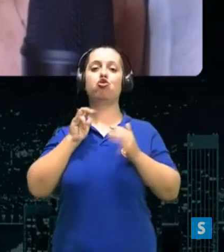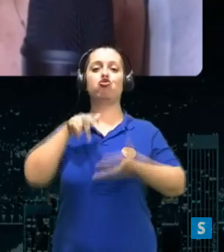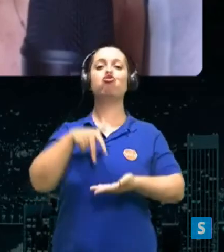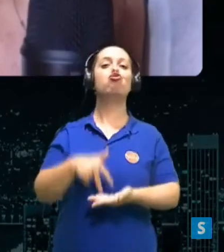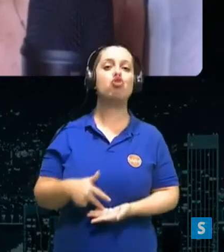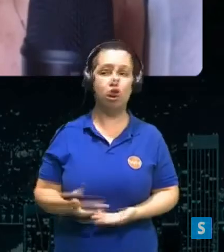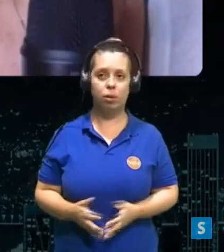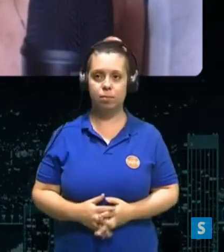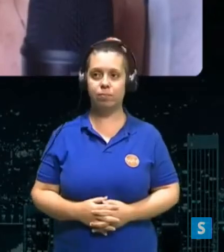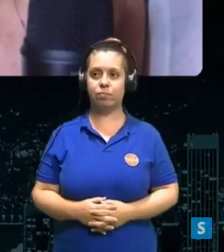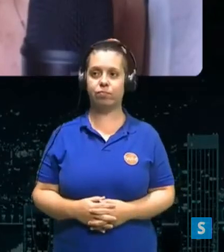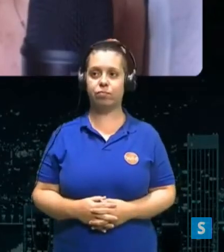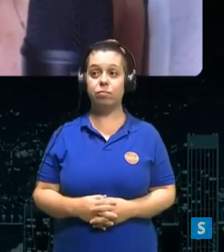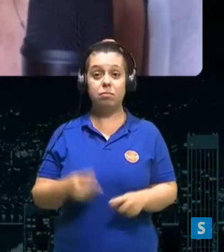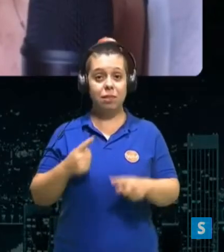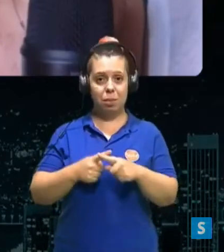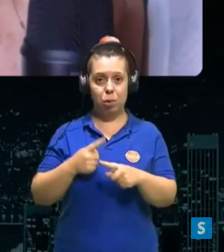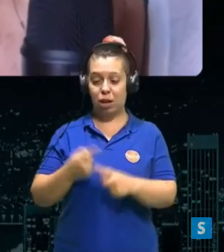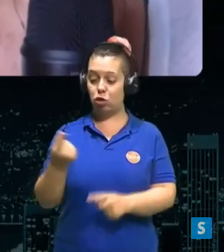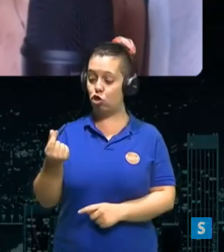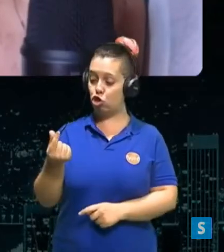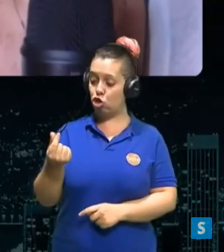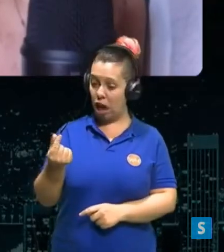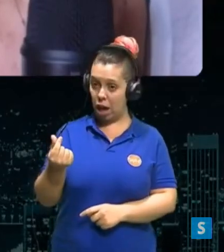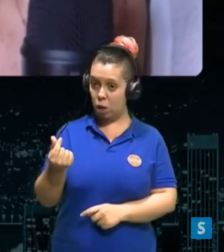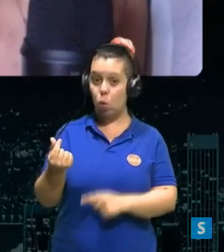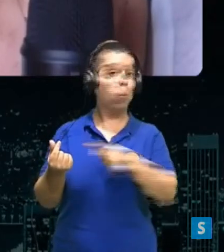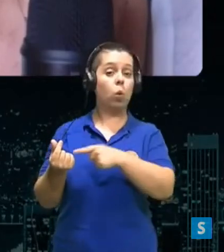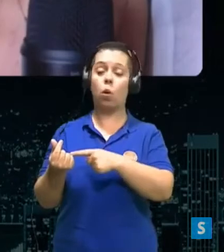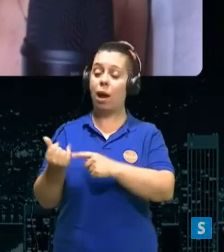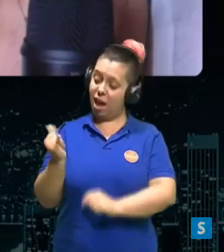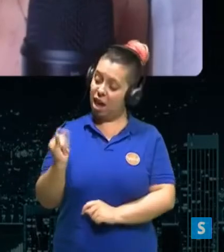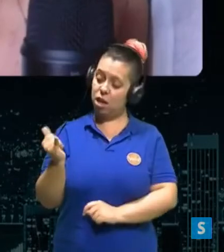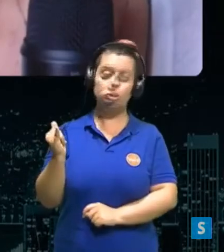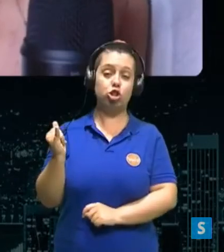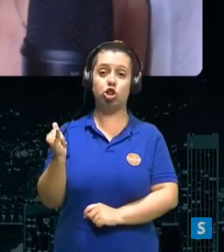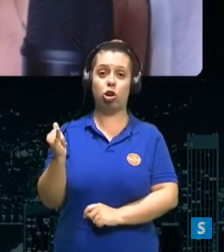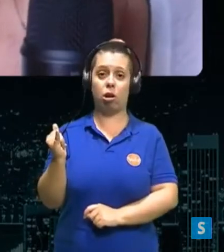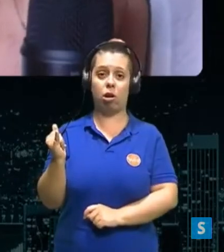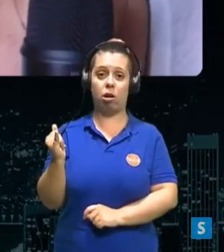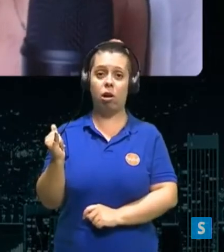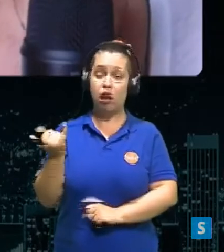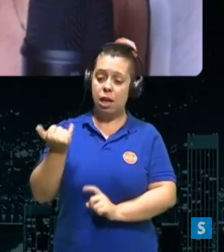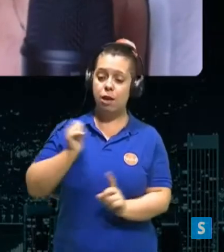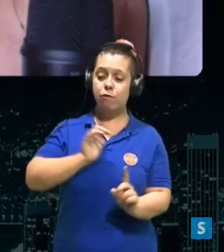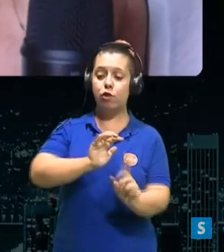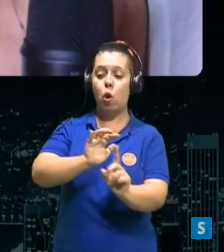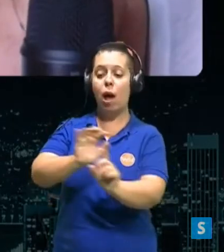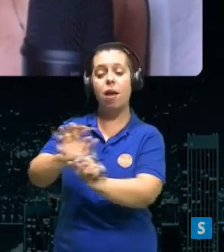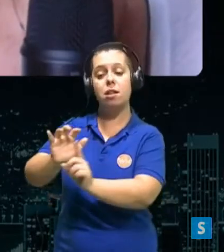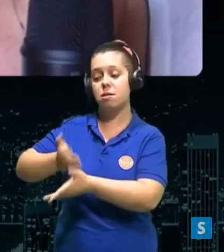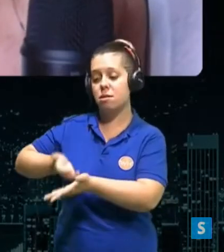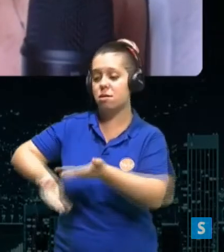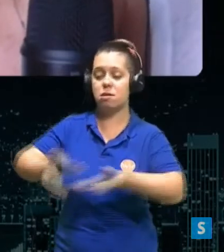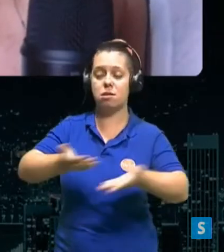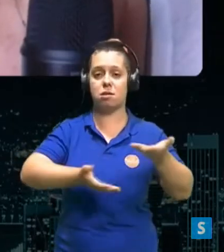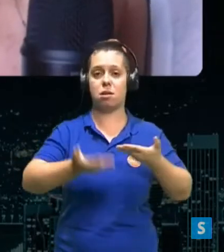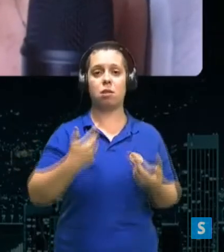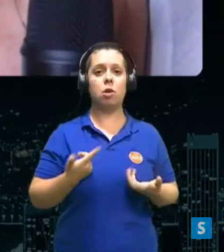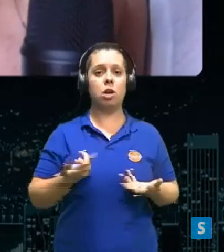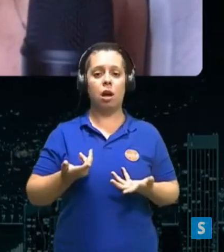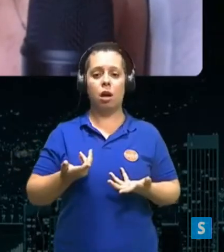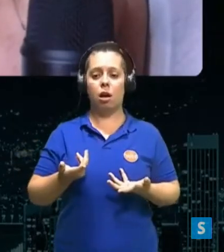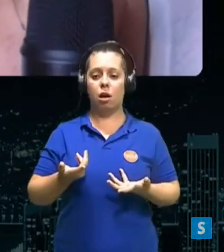das contas o dinheiro é energia é influência E cria Impacto Por que inspira as pessoas a andarem